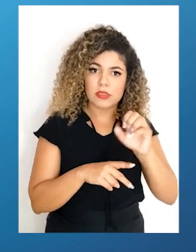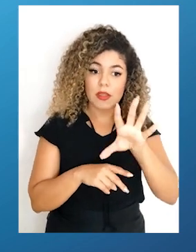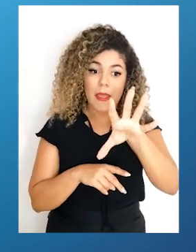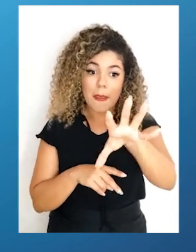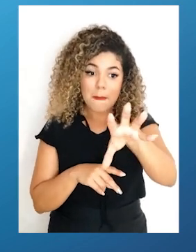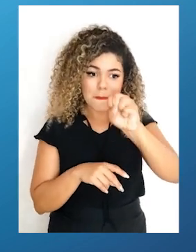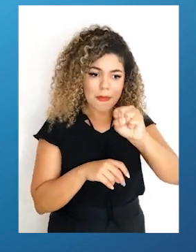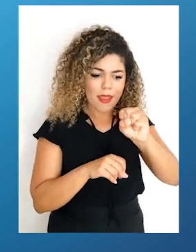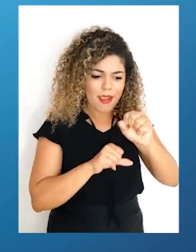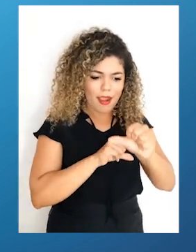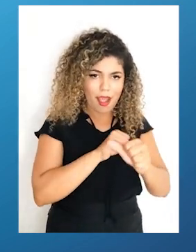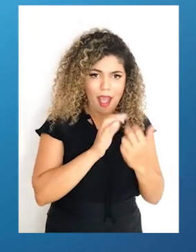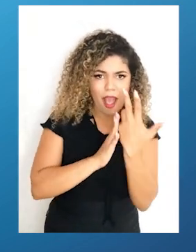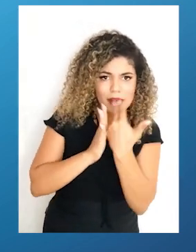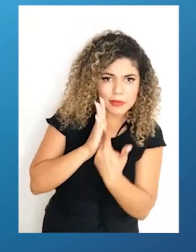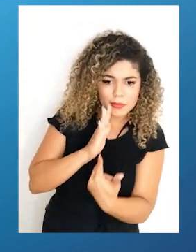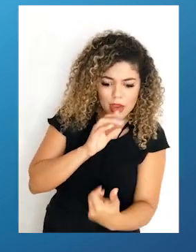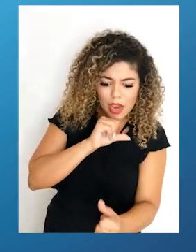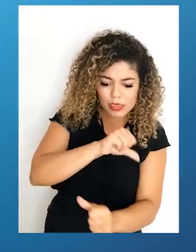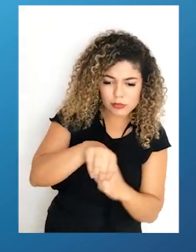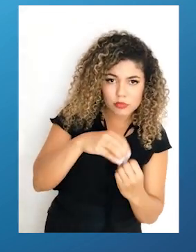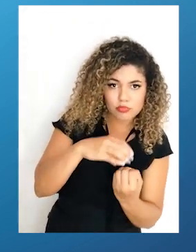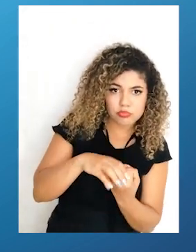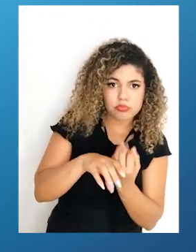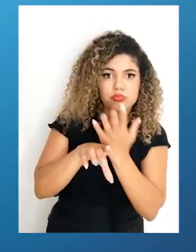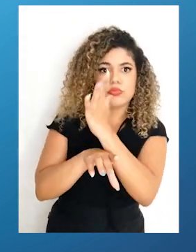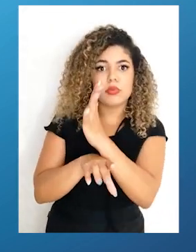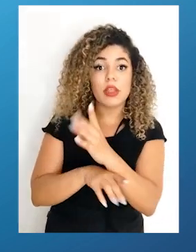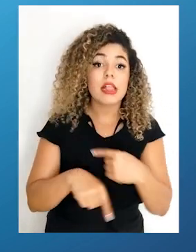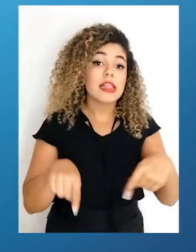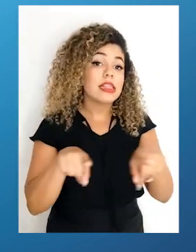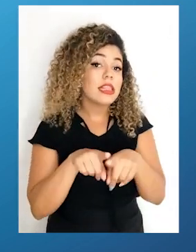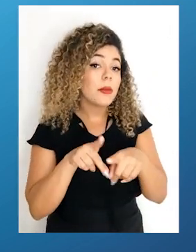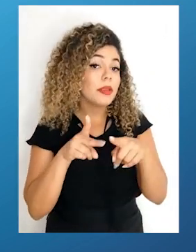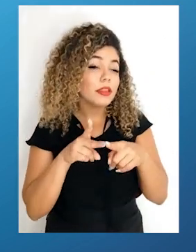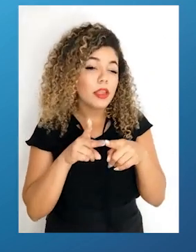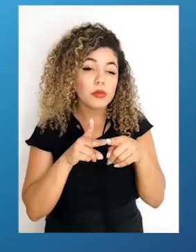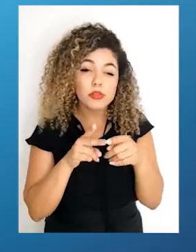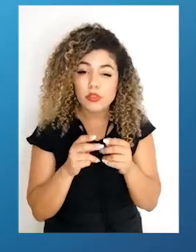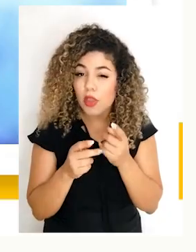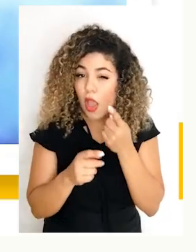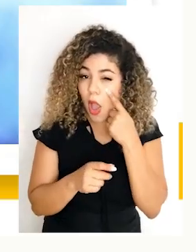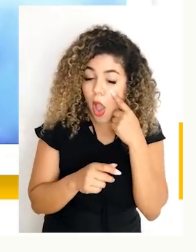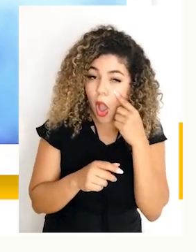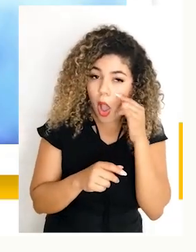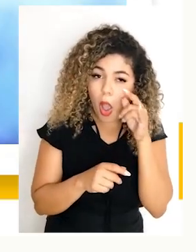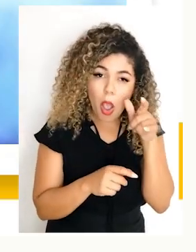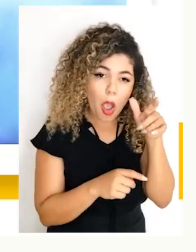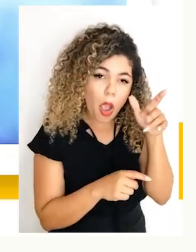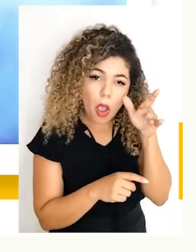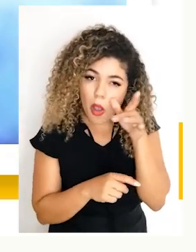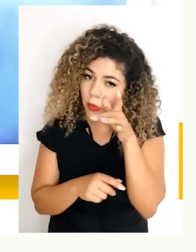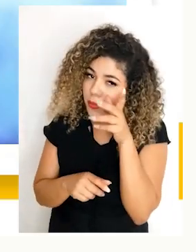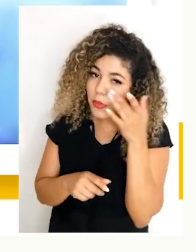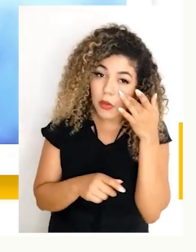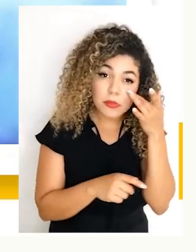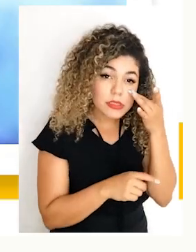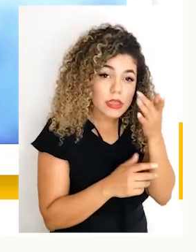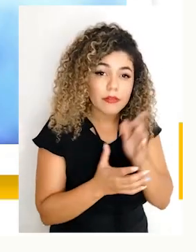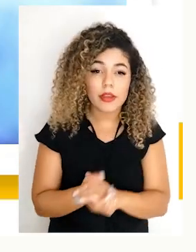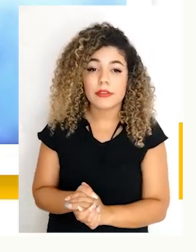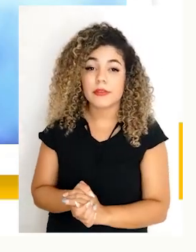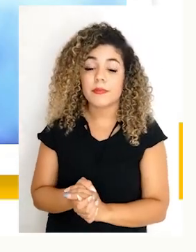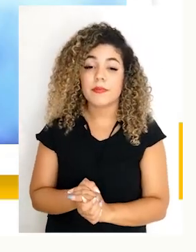finais reais. E nós também temos os instrumentos de observação. Aqui nós temos como, por exemplo, aqueles que